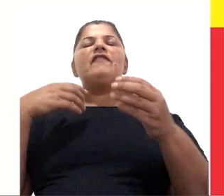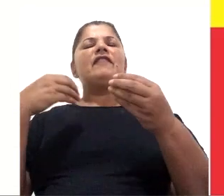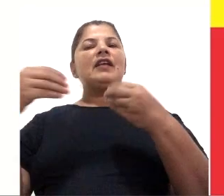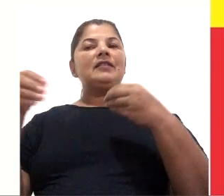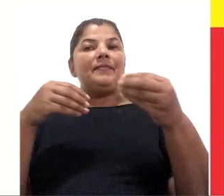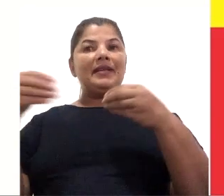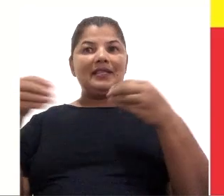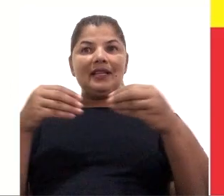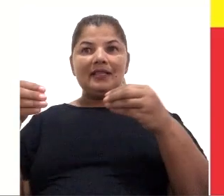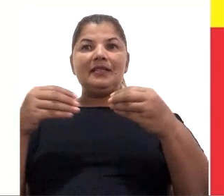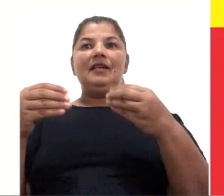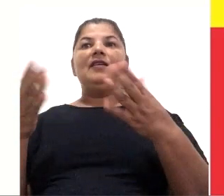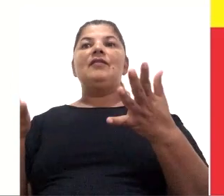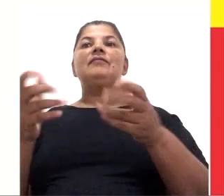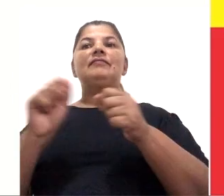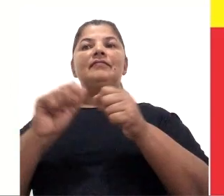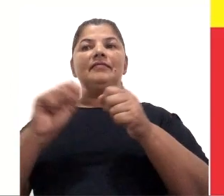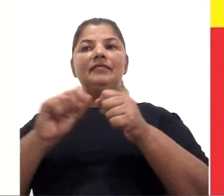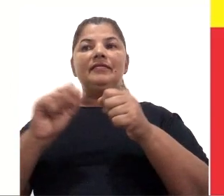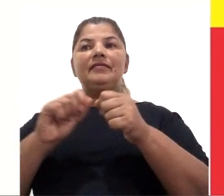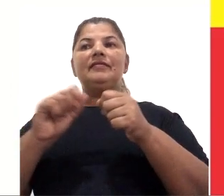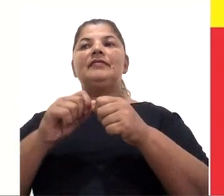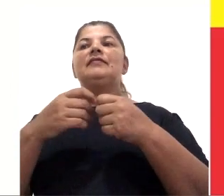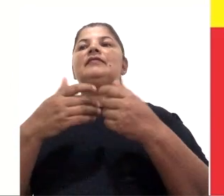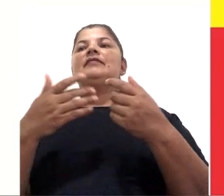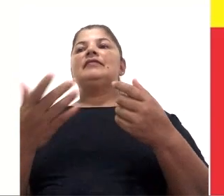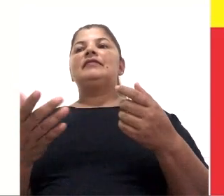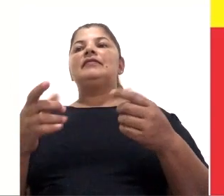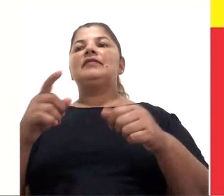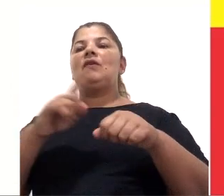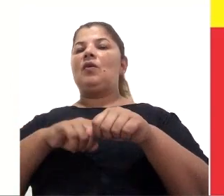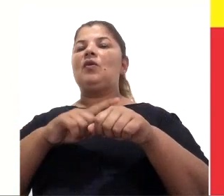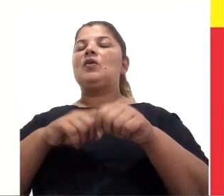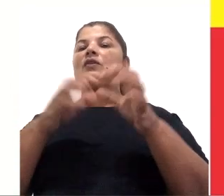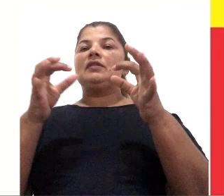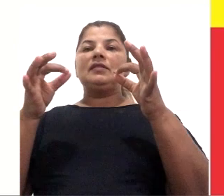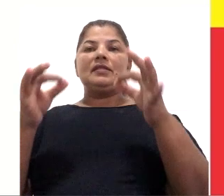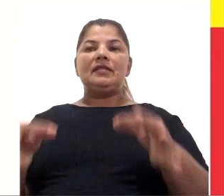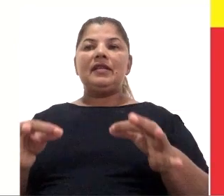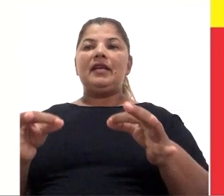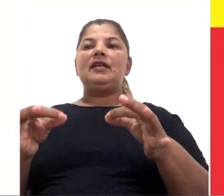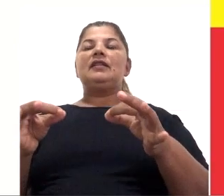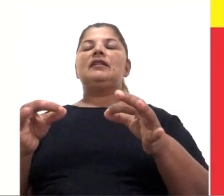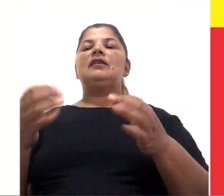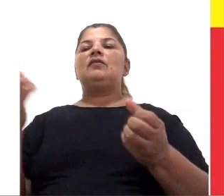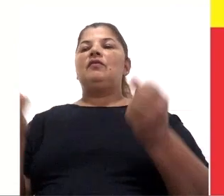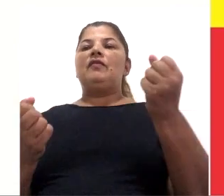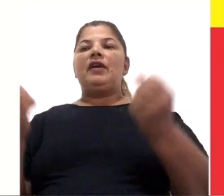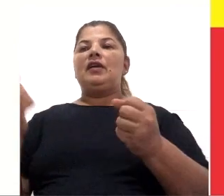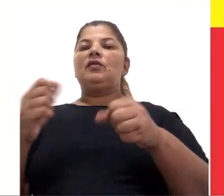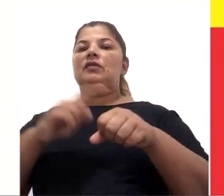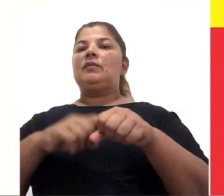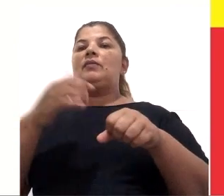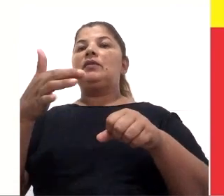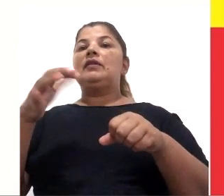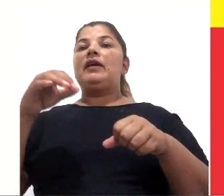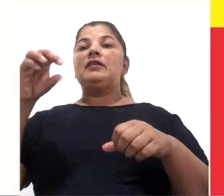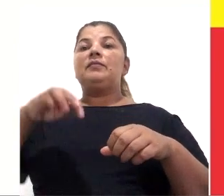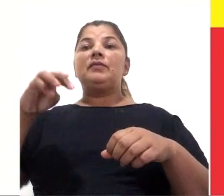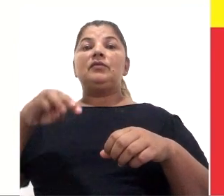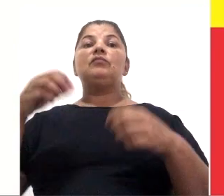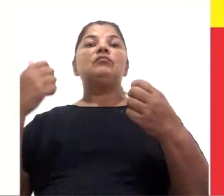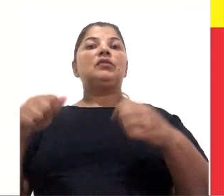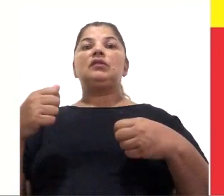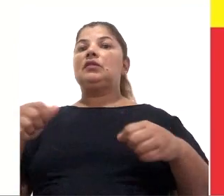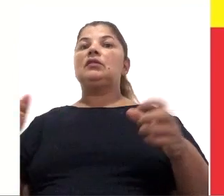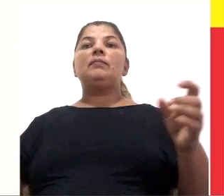ver aí, ó, flexibilização na produção, just in time, ou seja, na hora certa. O veículo ele tem um tempo, 10